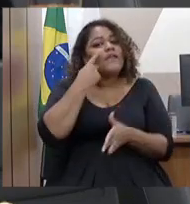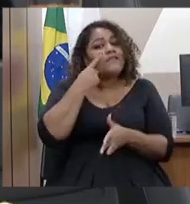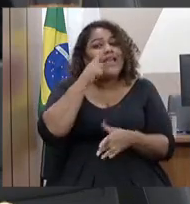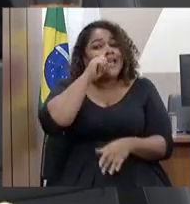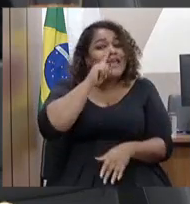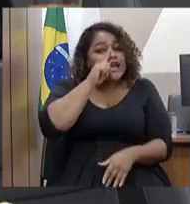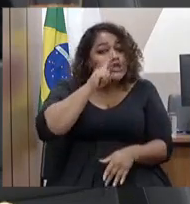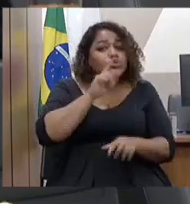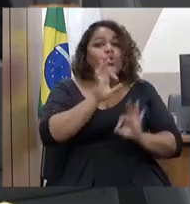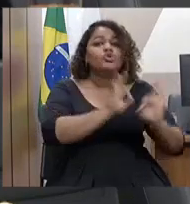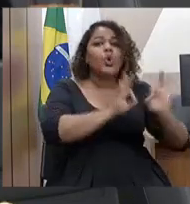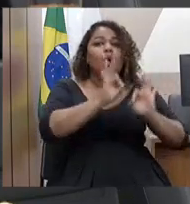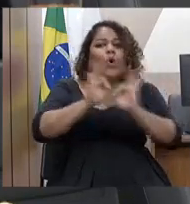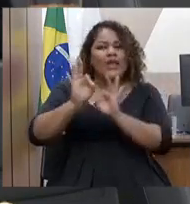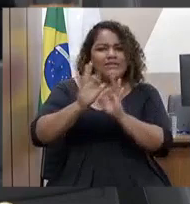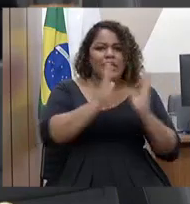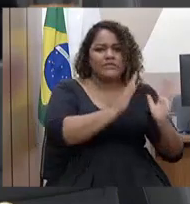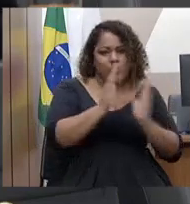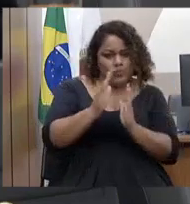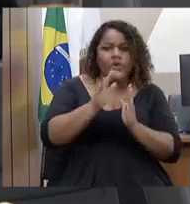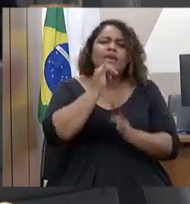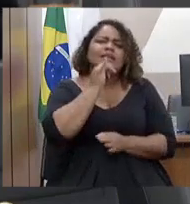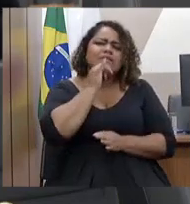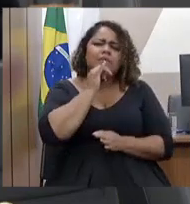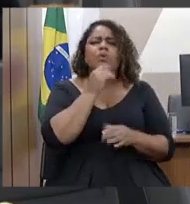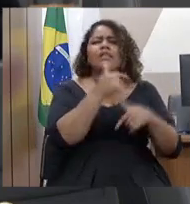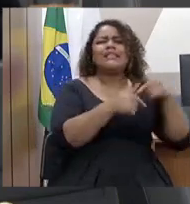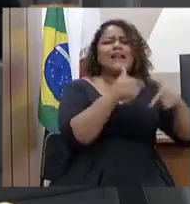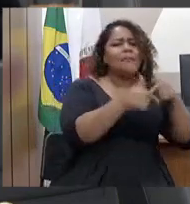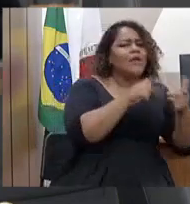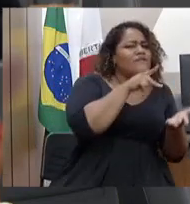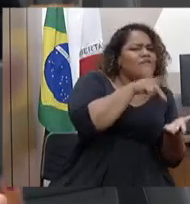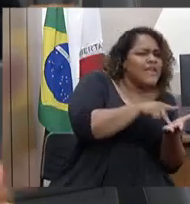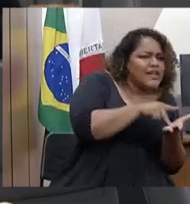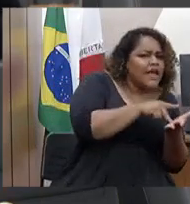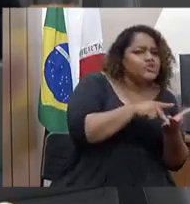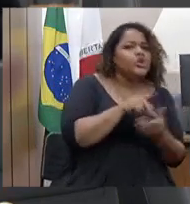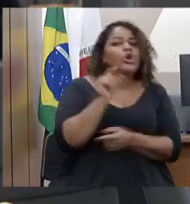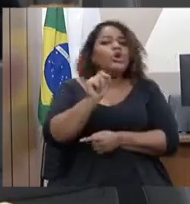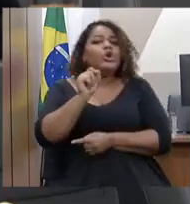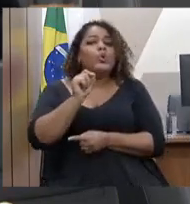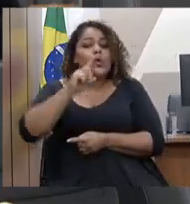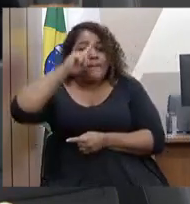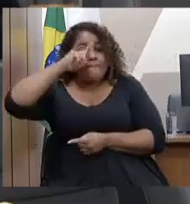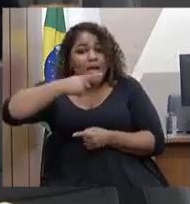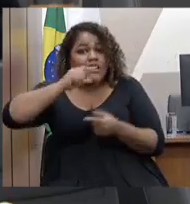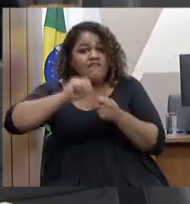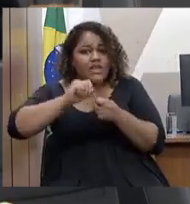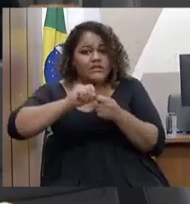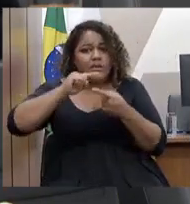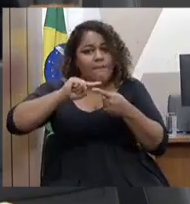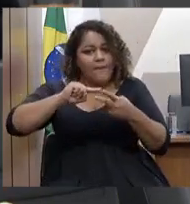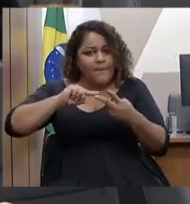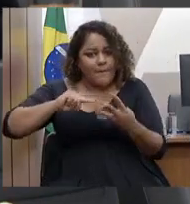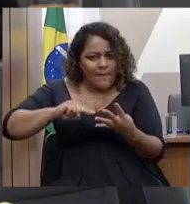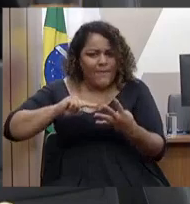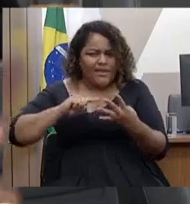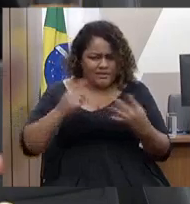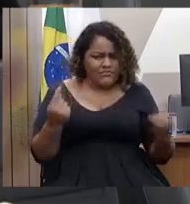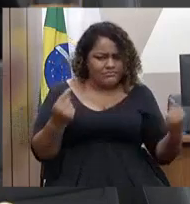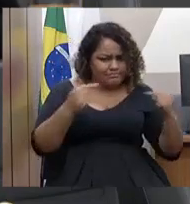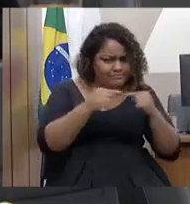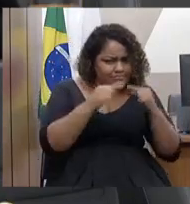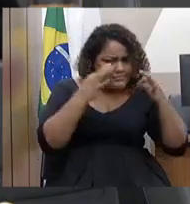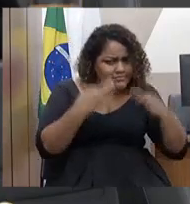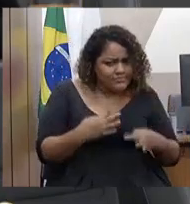o trabalho real e o que é prescrito verificar se a pausas durante o trabalho se elas são suficientes para recuperação física do trabalhador e